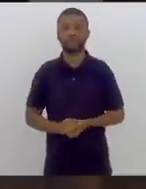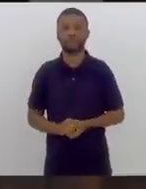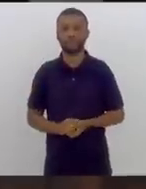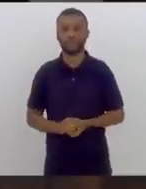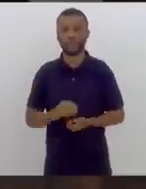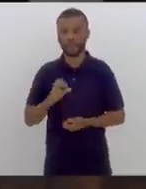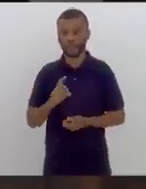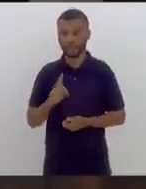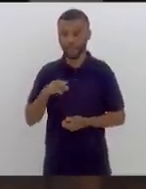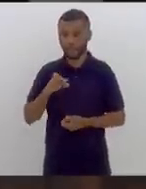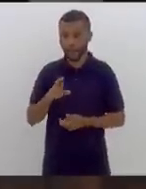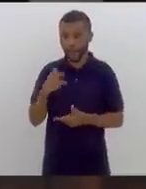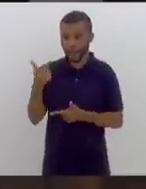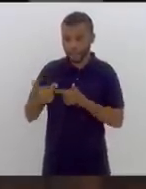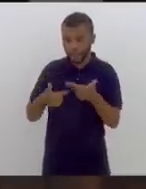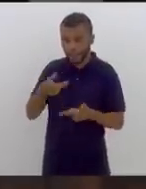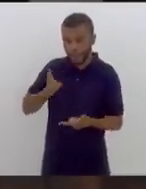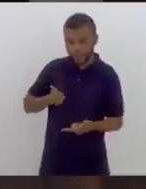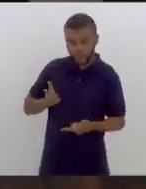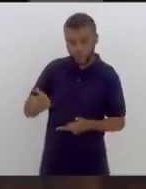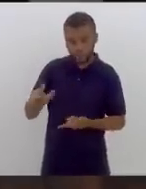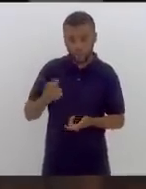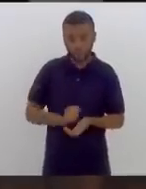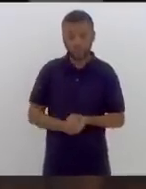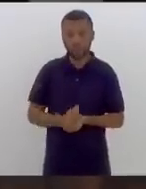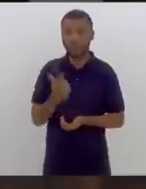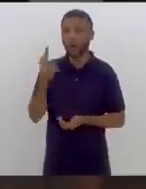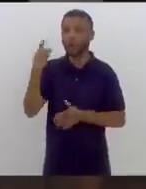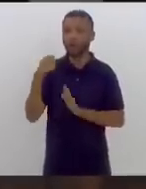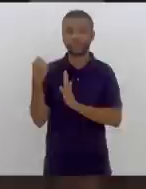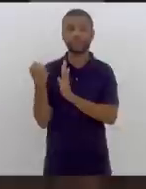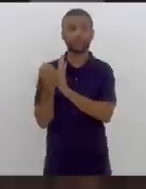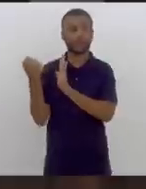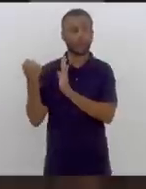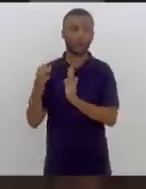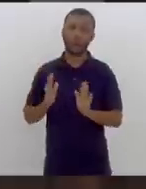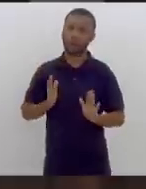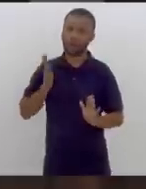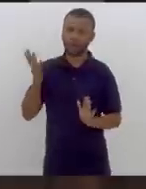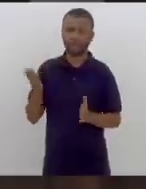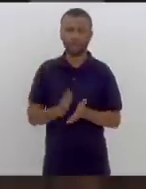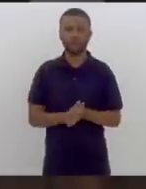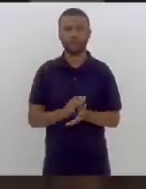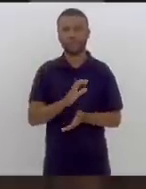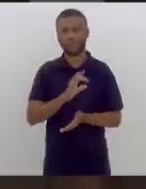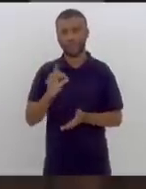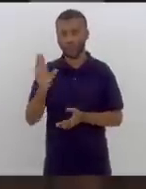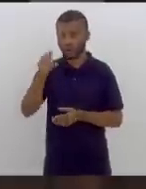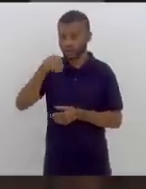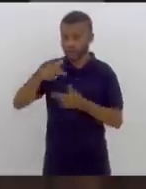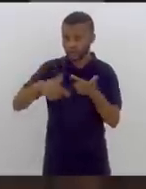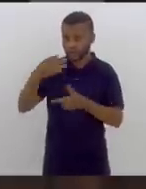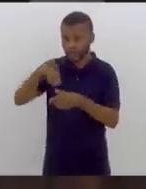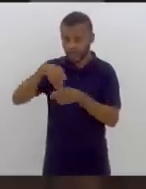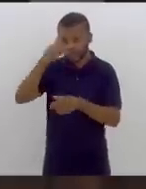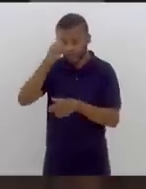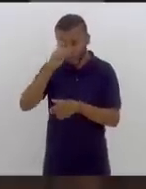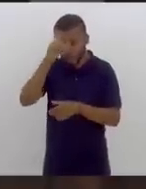Edmar tá na ativa que é outro os coronéis do HCPM